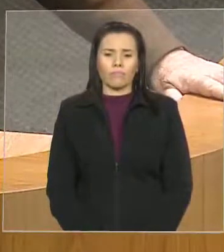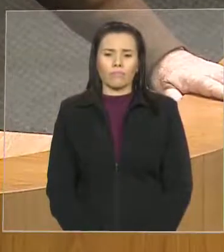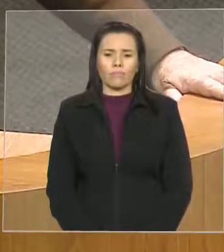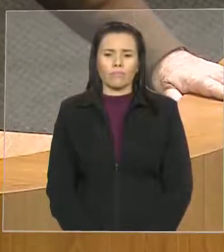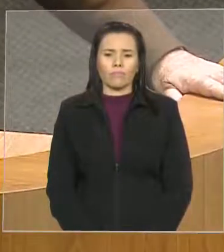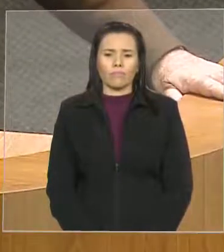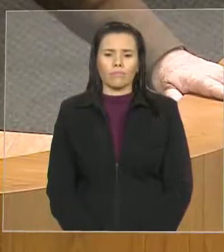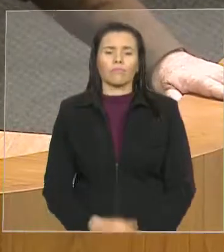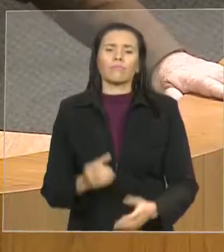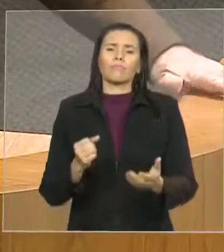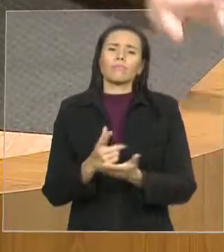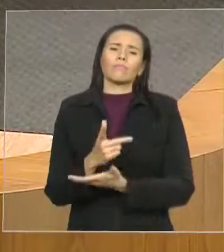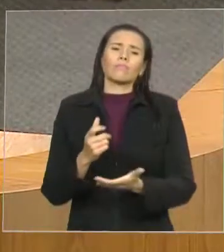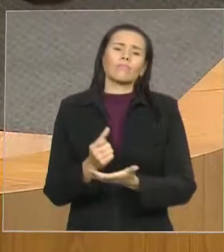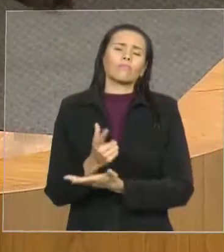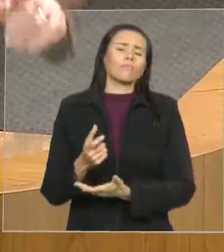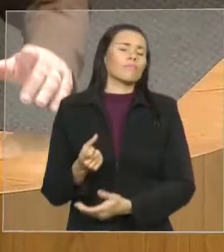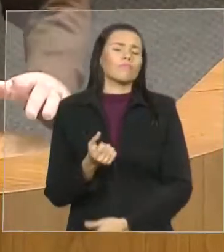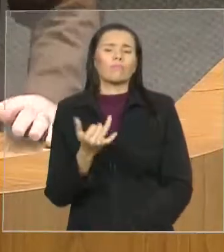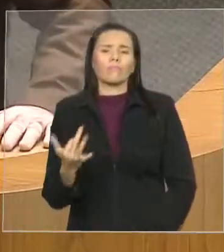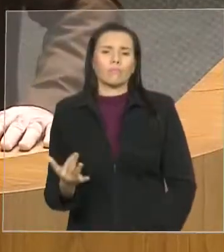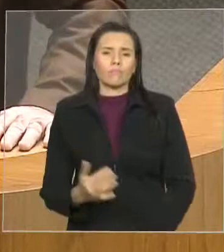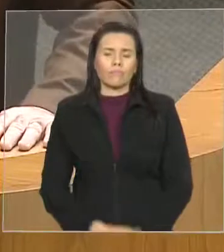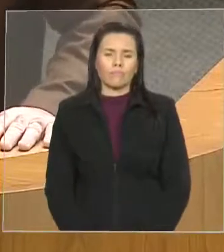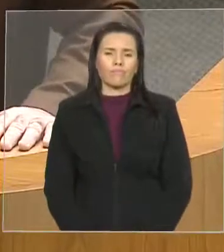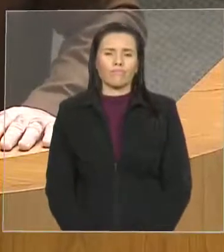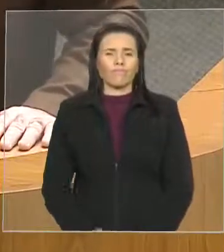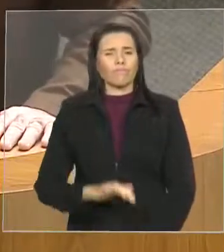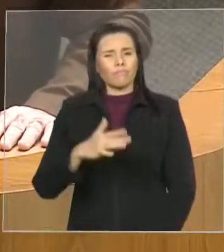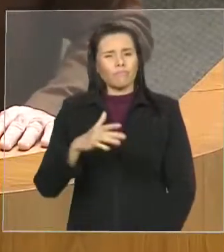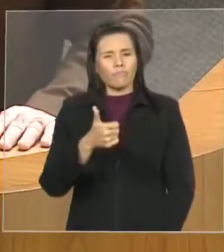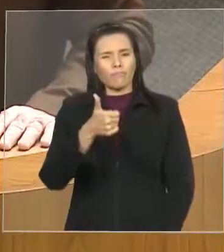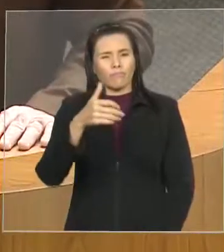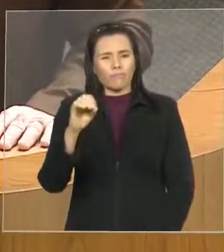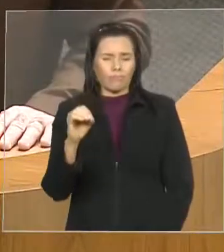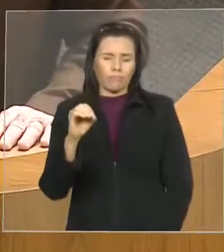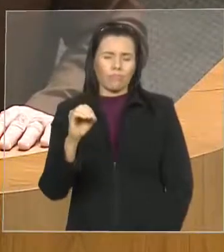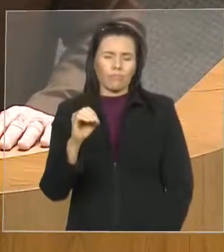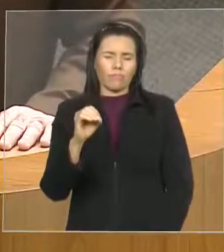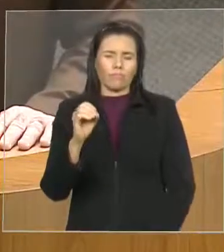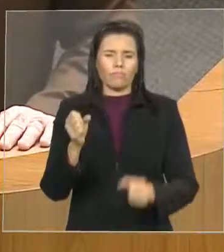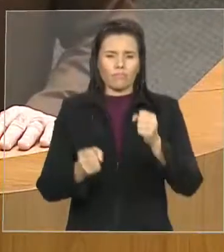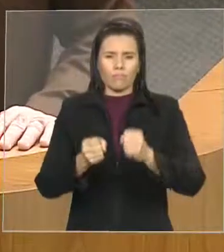mais de 10 ambulâncias trabalhando nesta cidade.